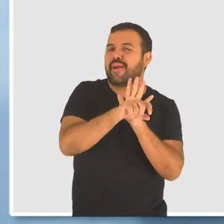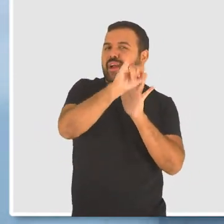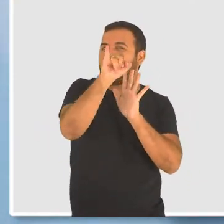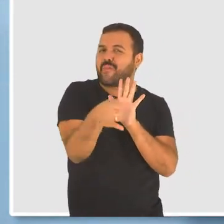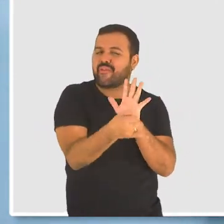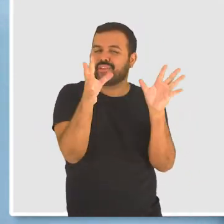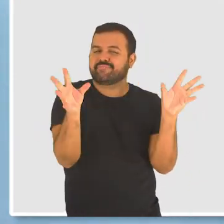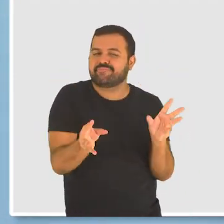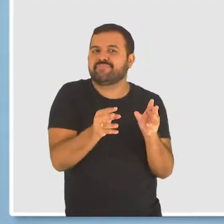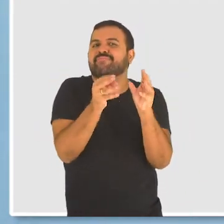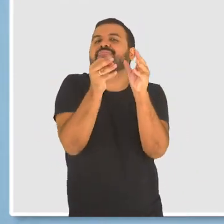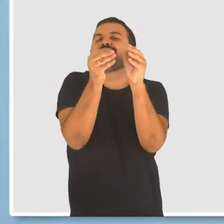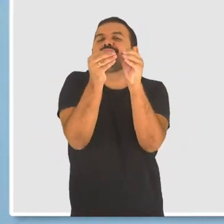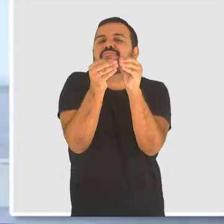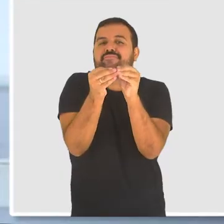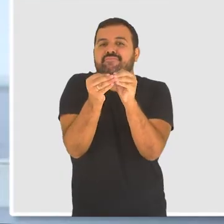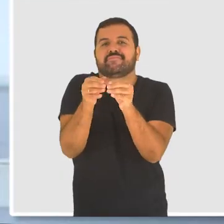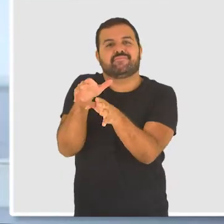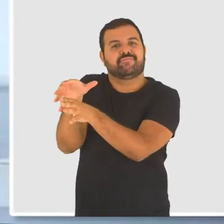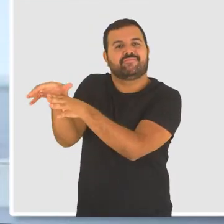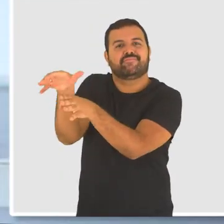Ele precisa